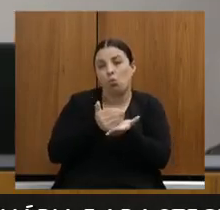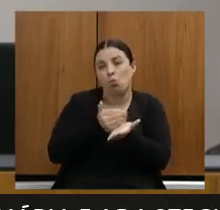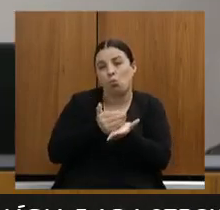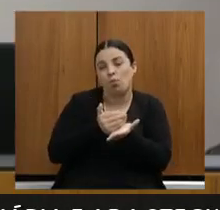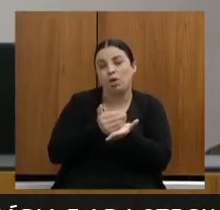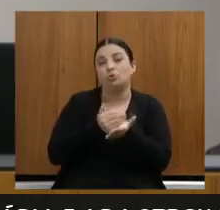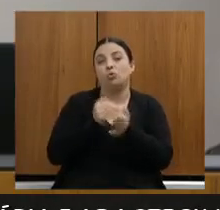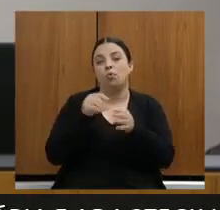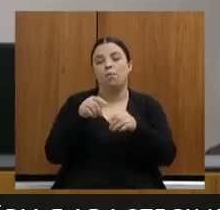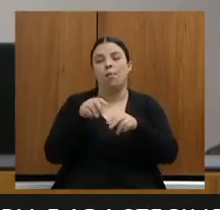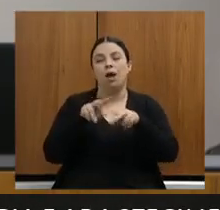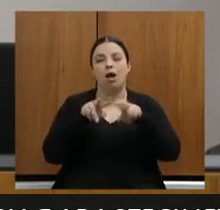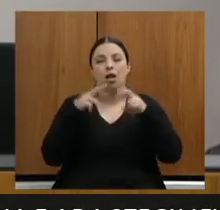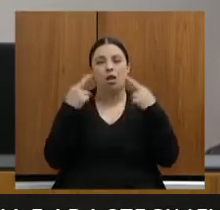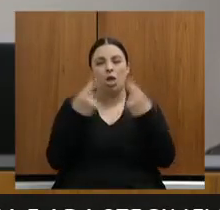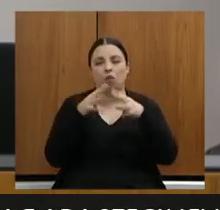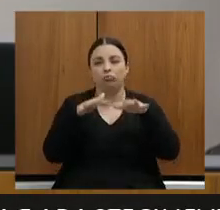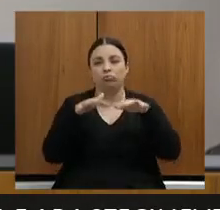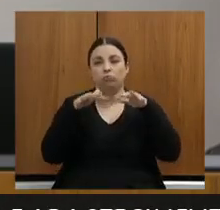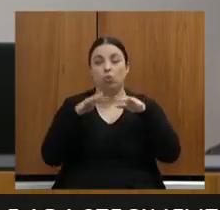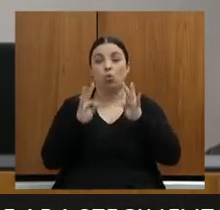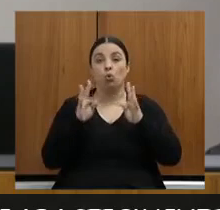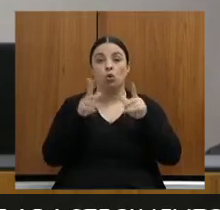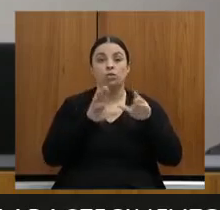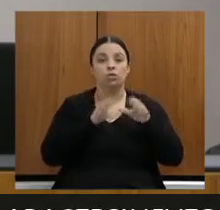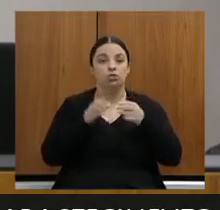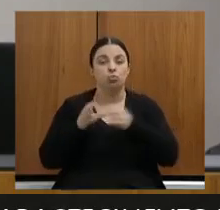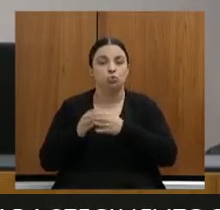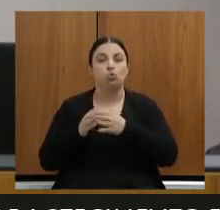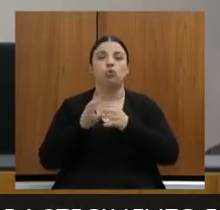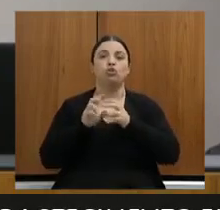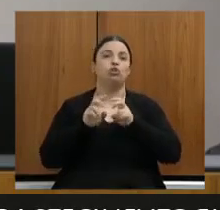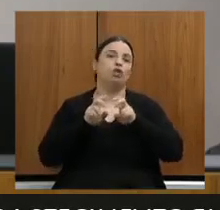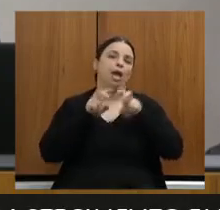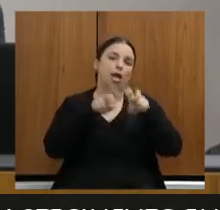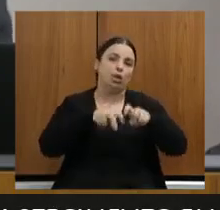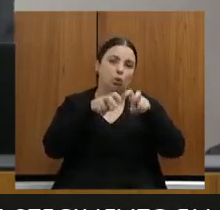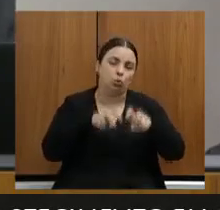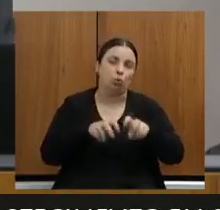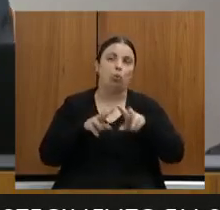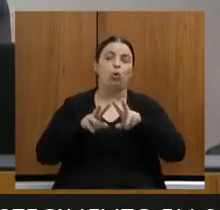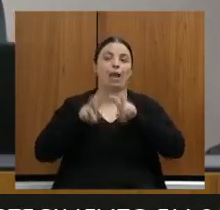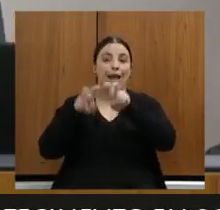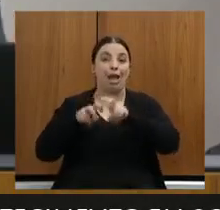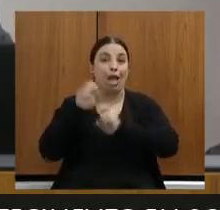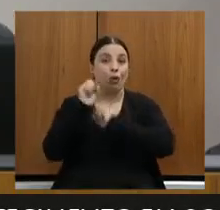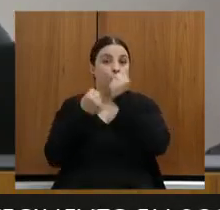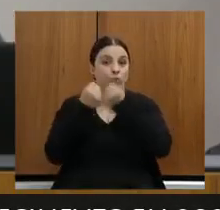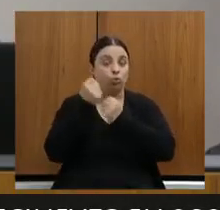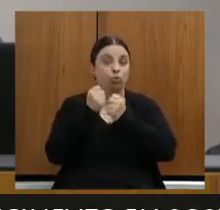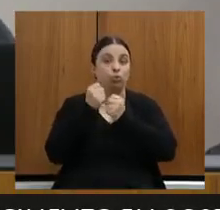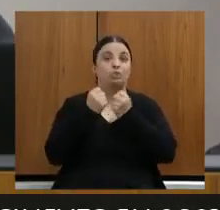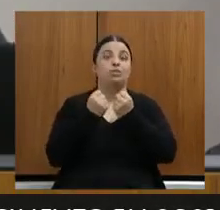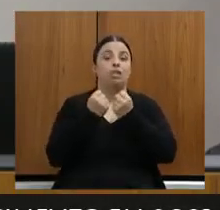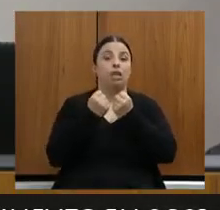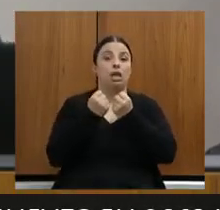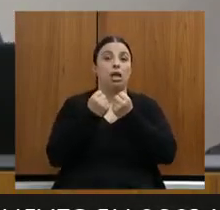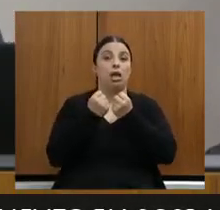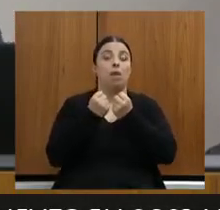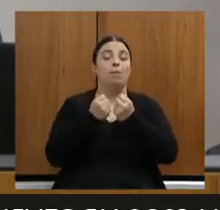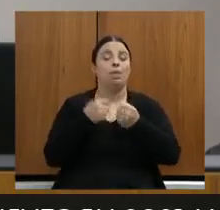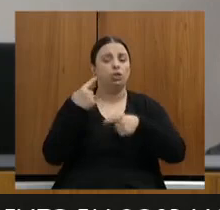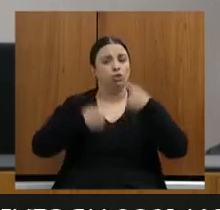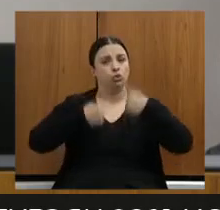comissões de agricultura e agroindústria do Brasil para discutirmos aprovação de uma lei